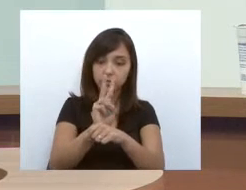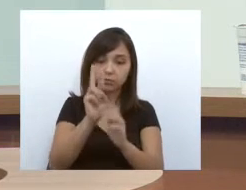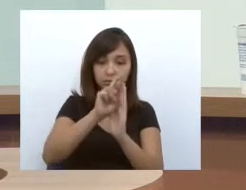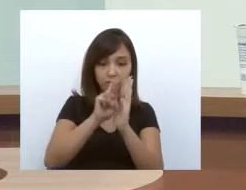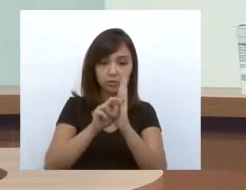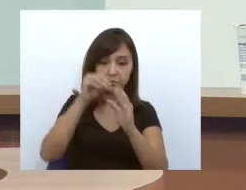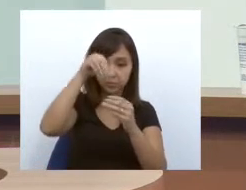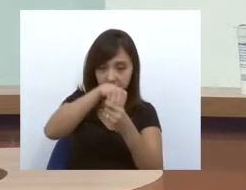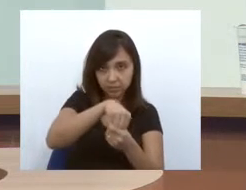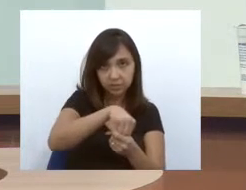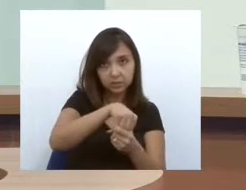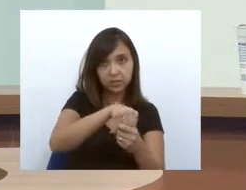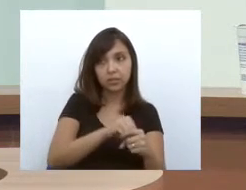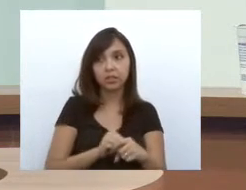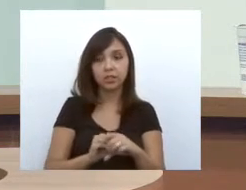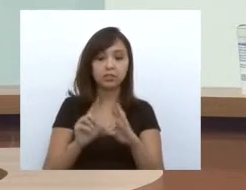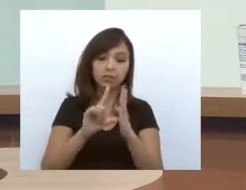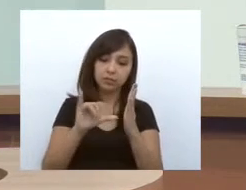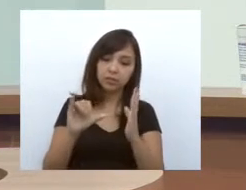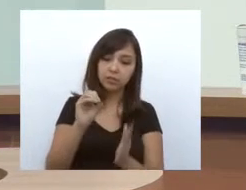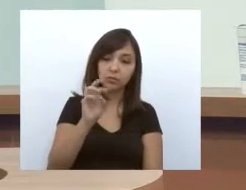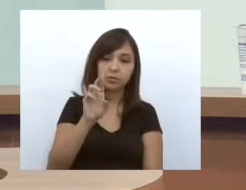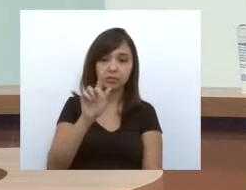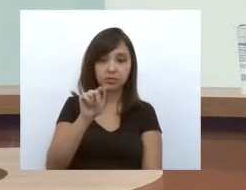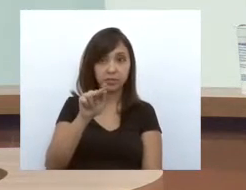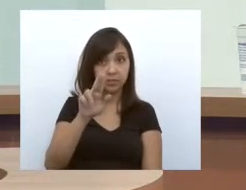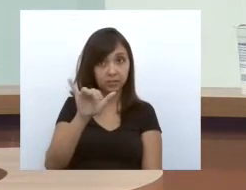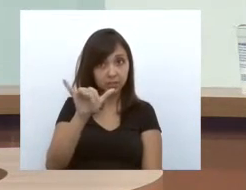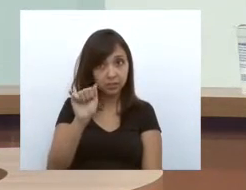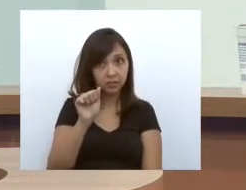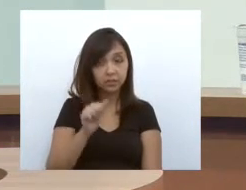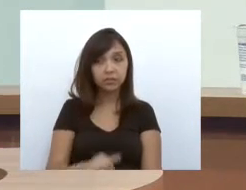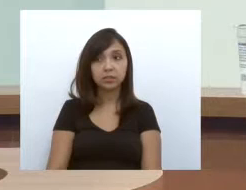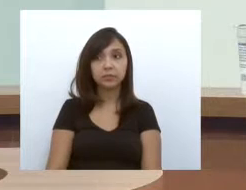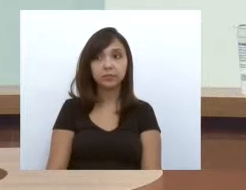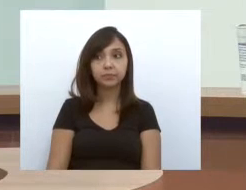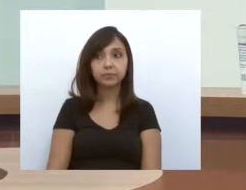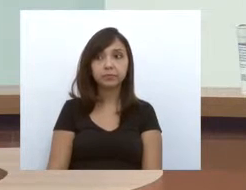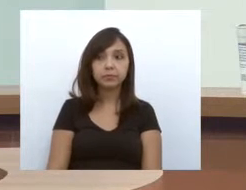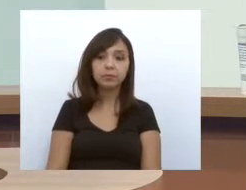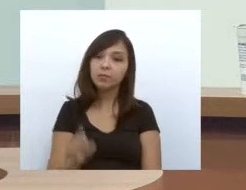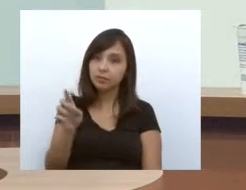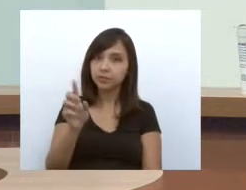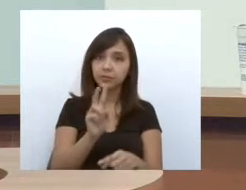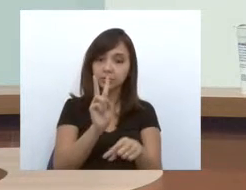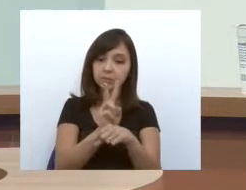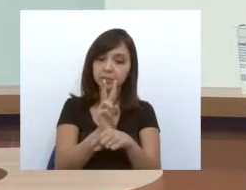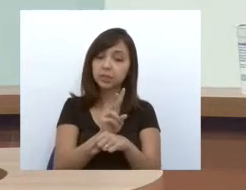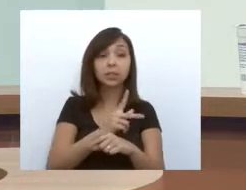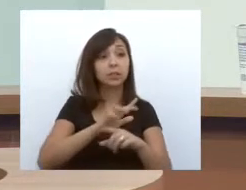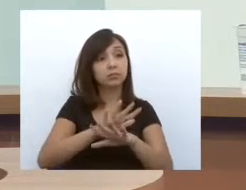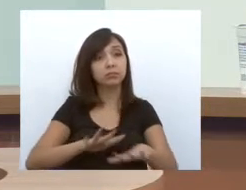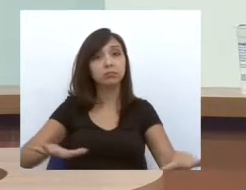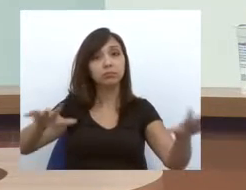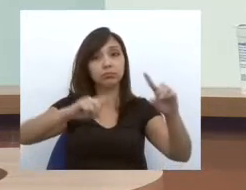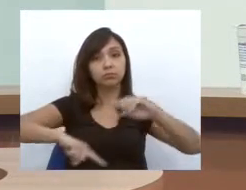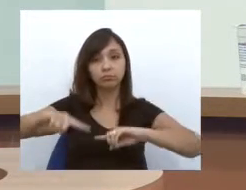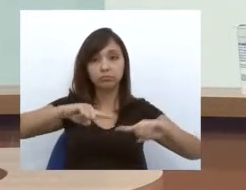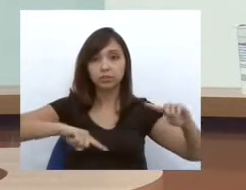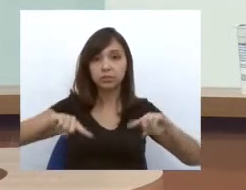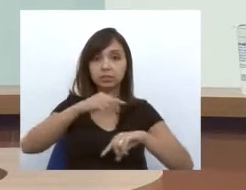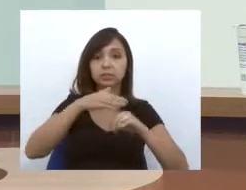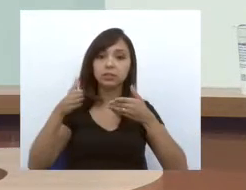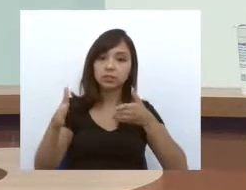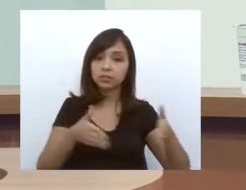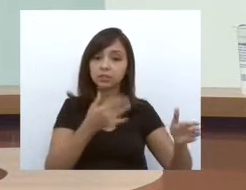interno, da lei orgânica, é Vossa Excelência que preside a sessão, e eu